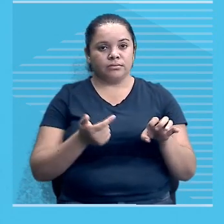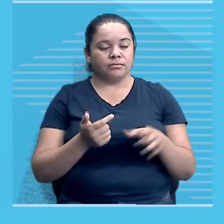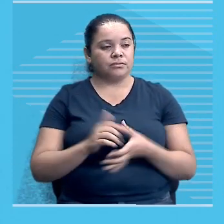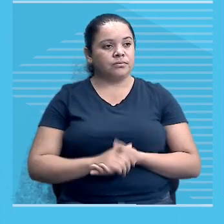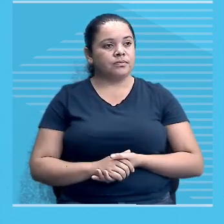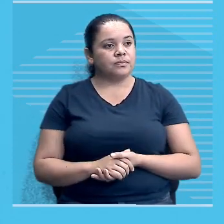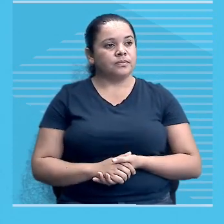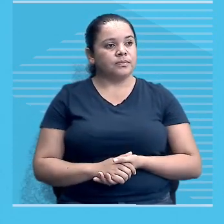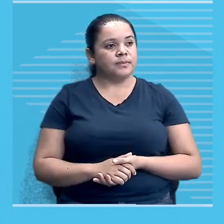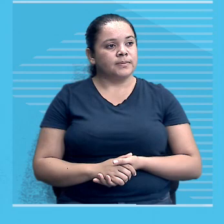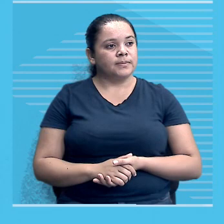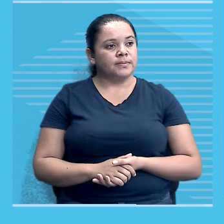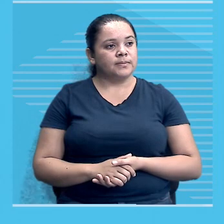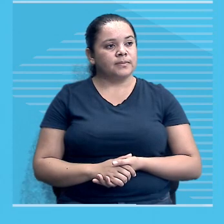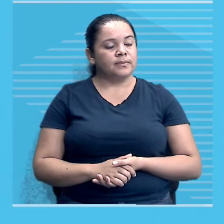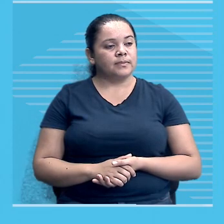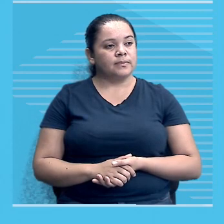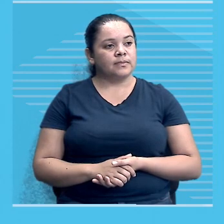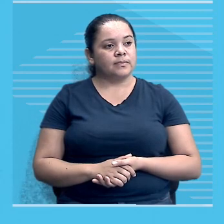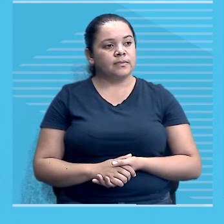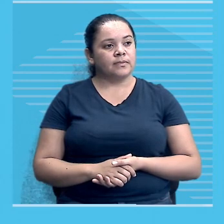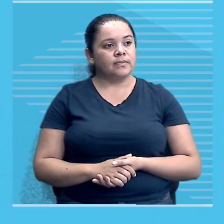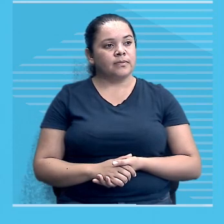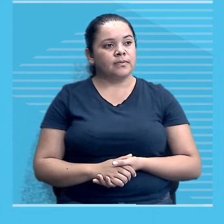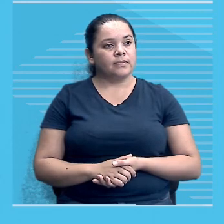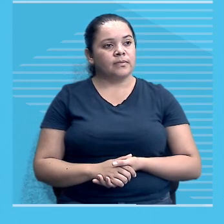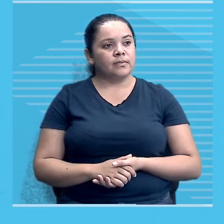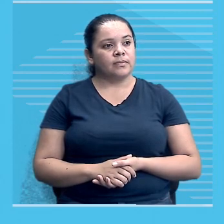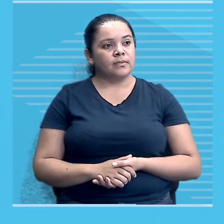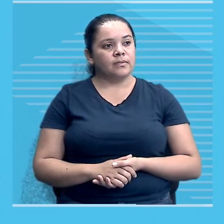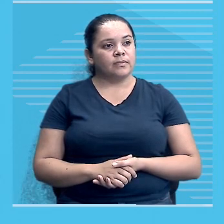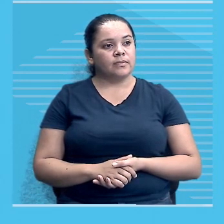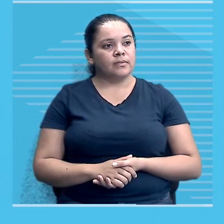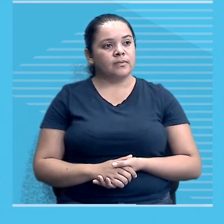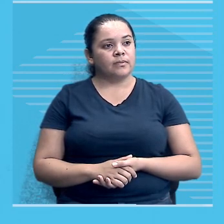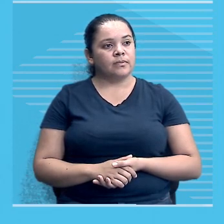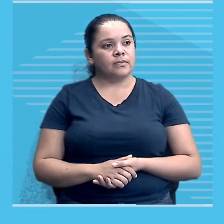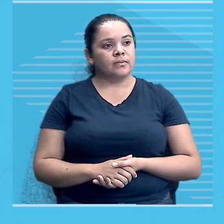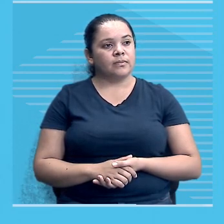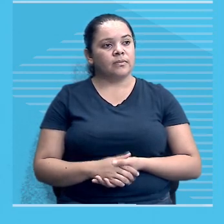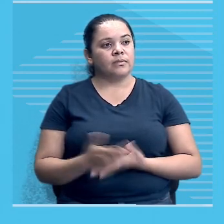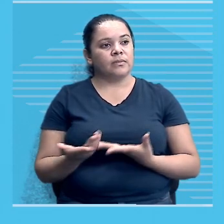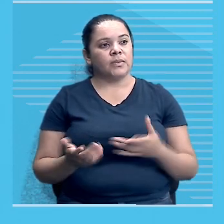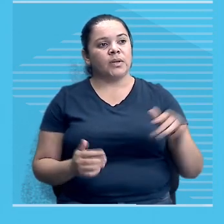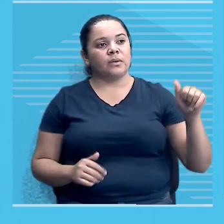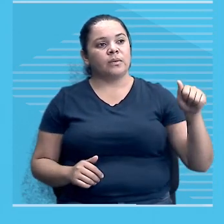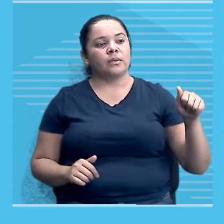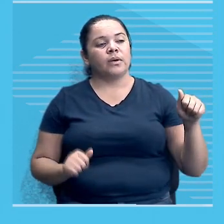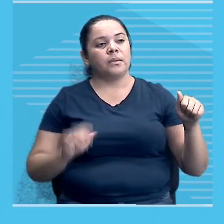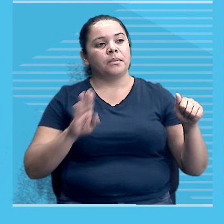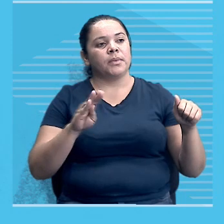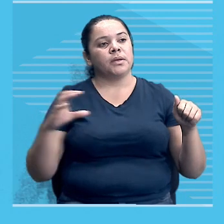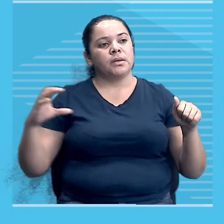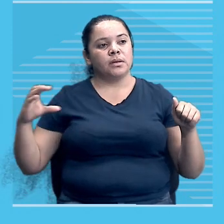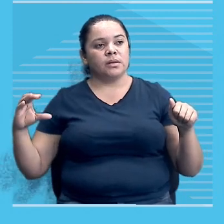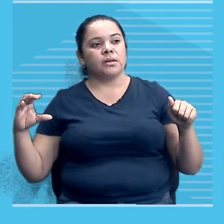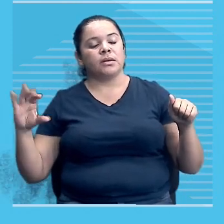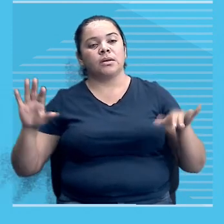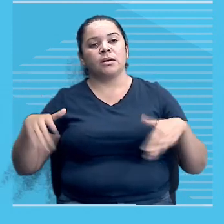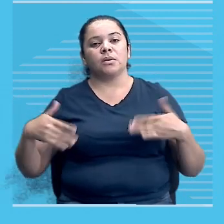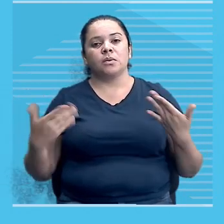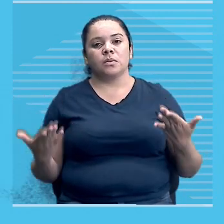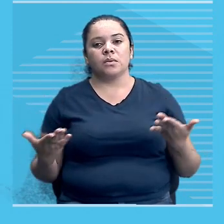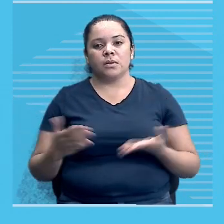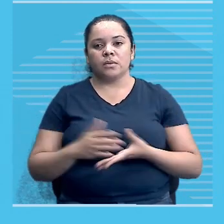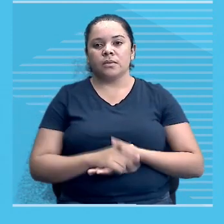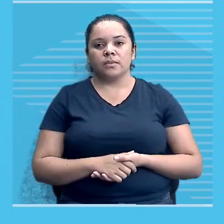me diz aí os coeficientes o valor de ar o valor de